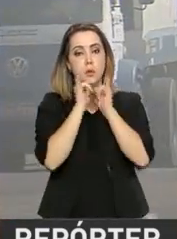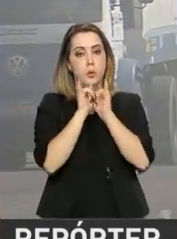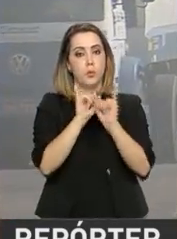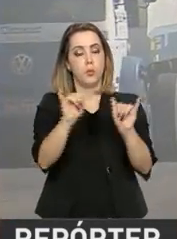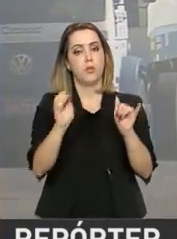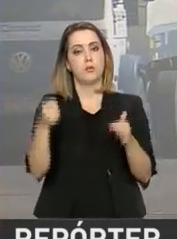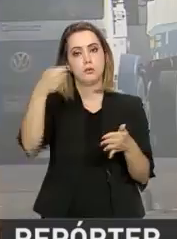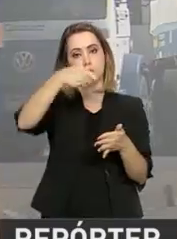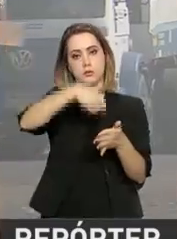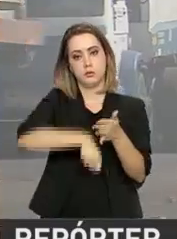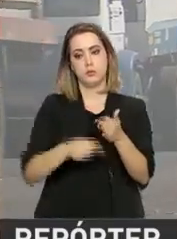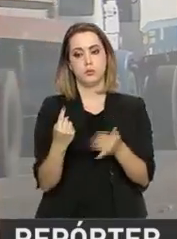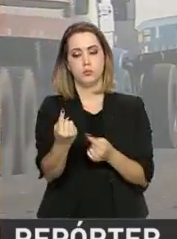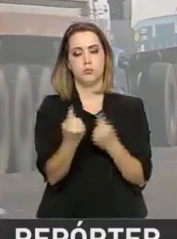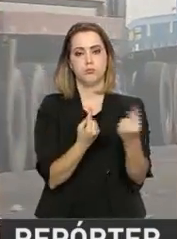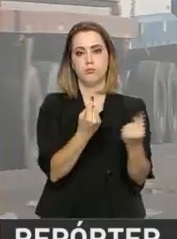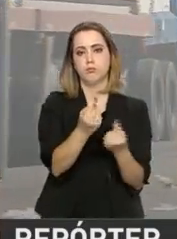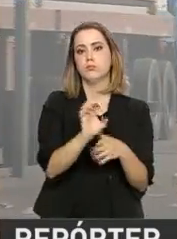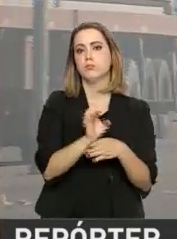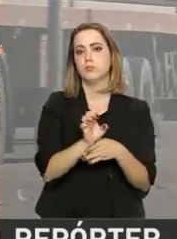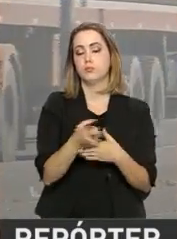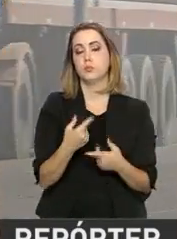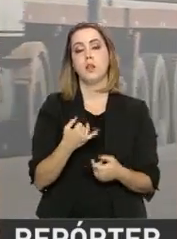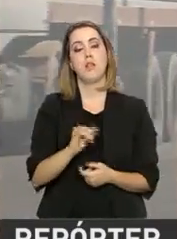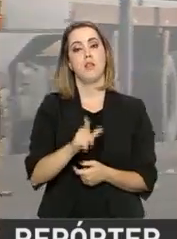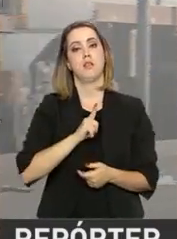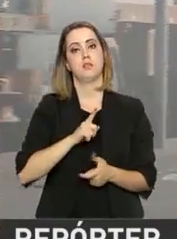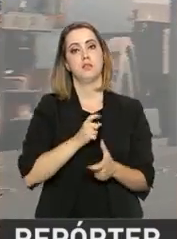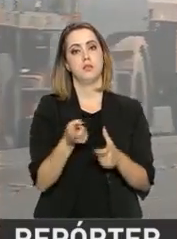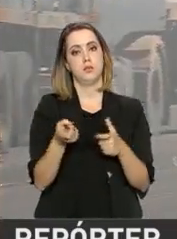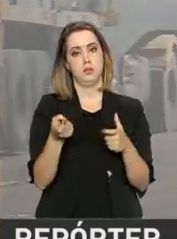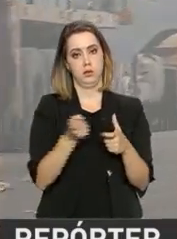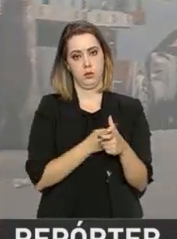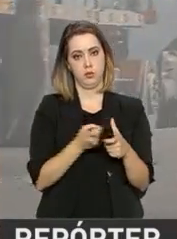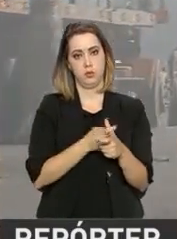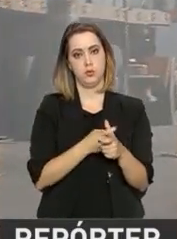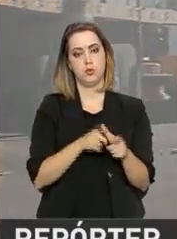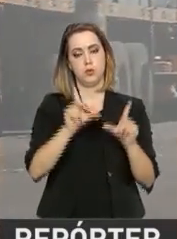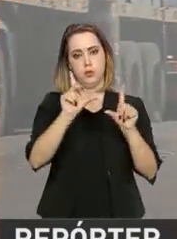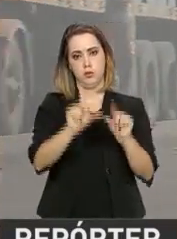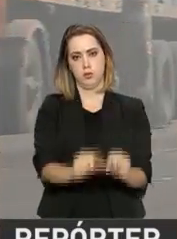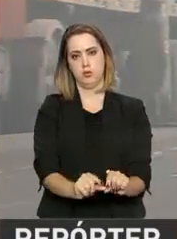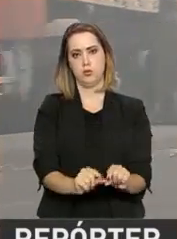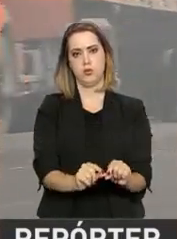da federação. No caso de dívidas, elas vão ser abatidas do valor que será destinado.